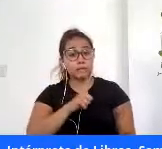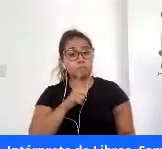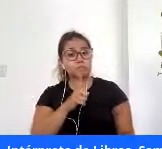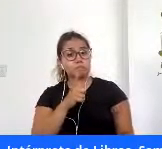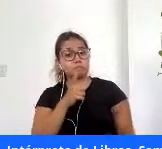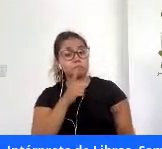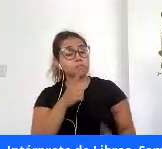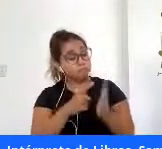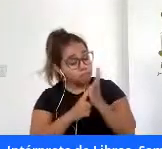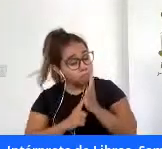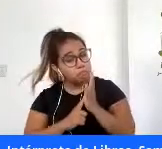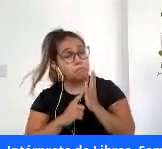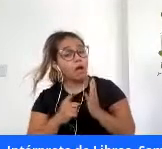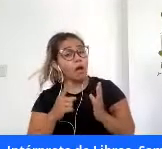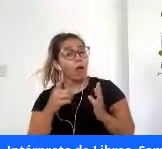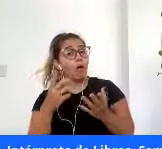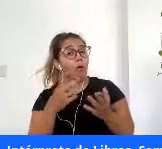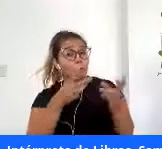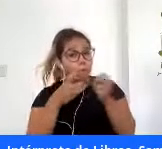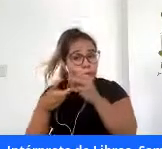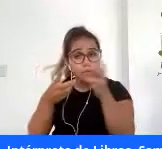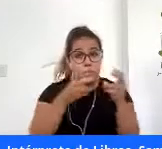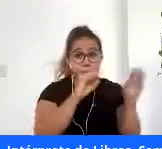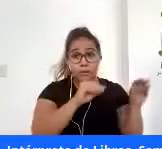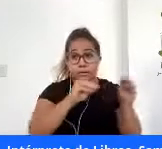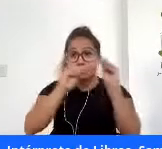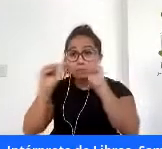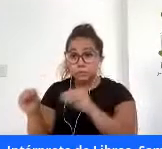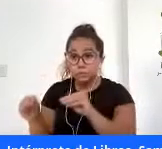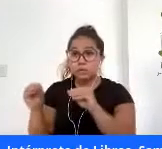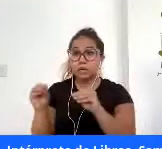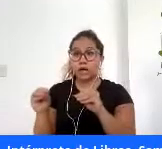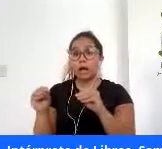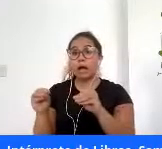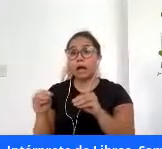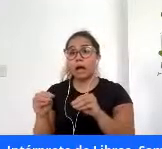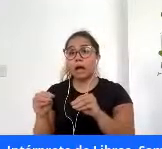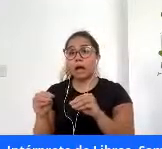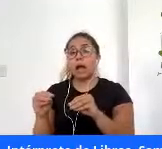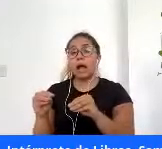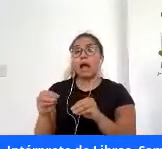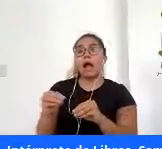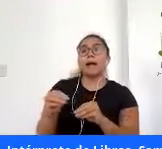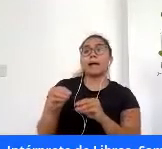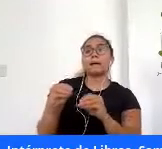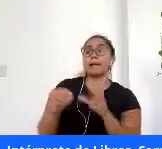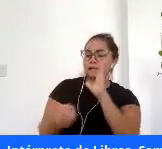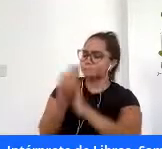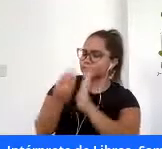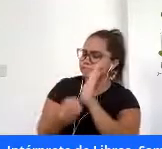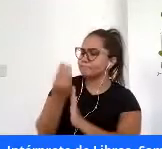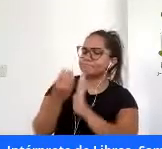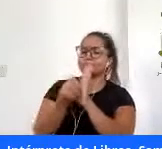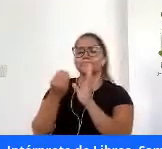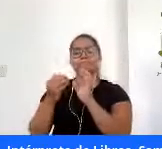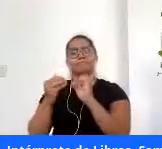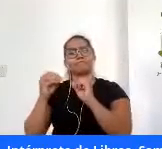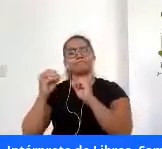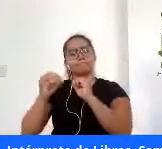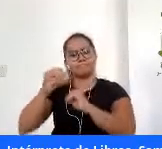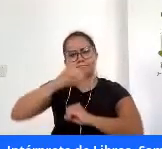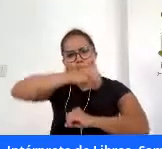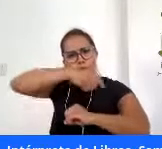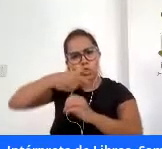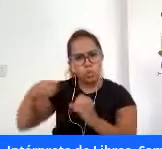ser chamadas, vão ser recrutadas para a região do bulbo olfatório. E aí elas vão formar neurônios depois, né? E